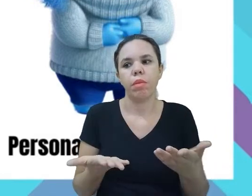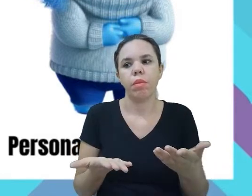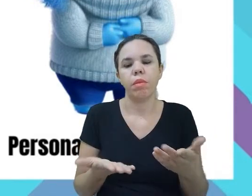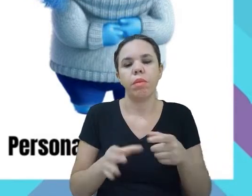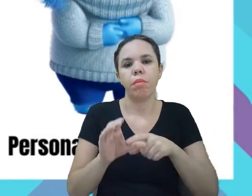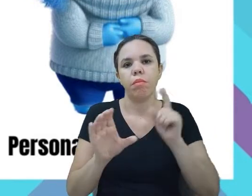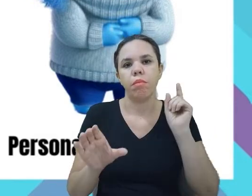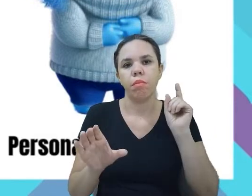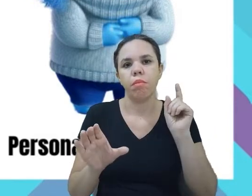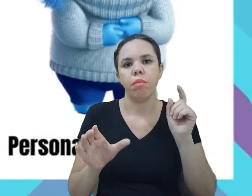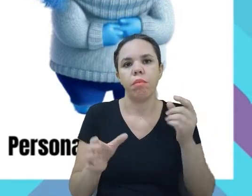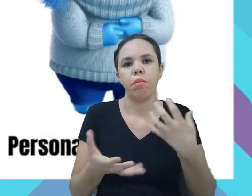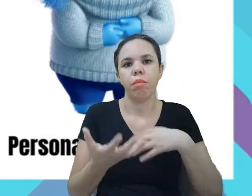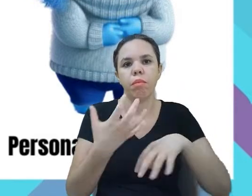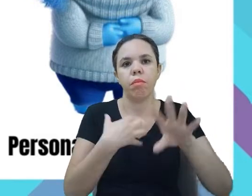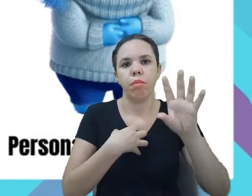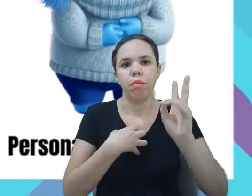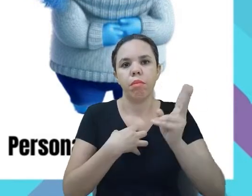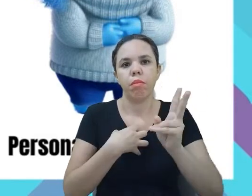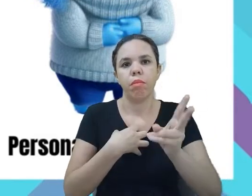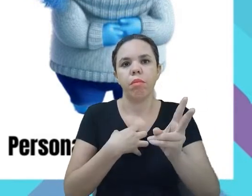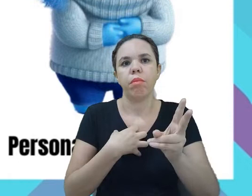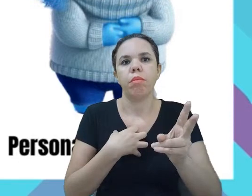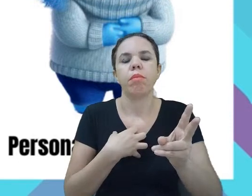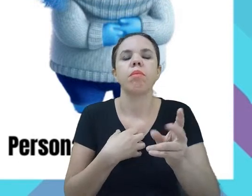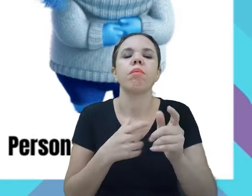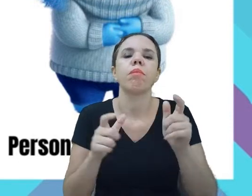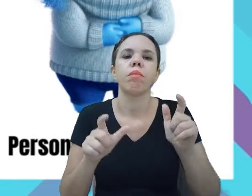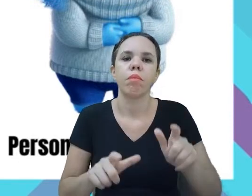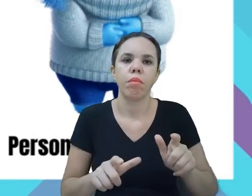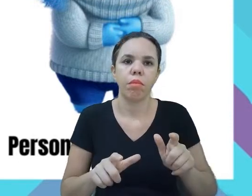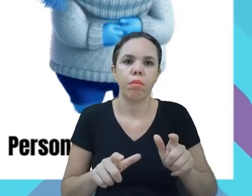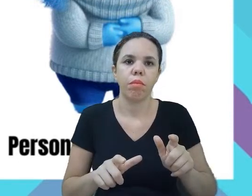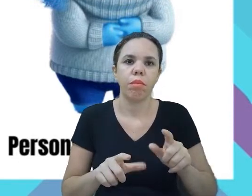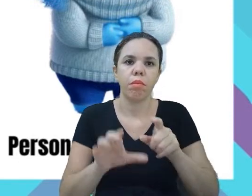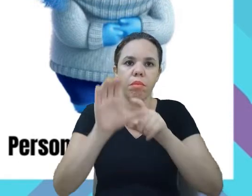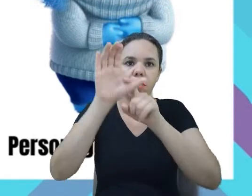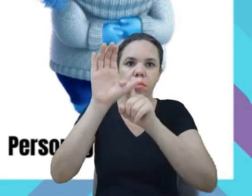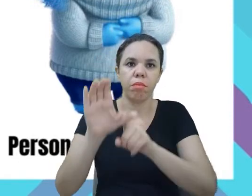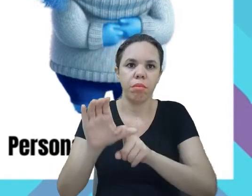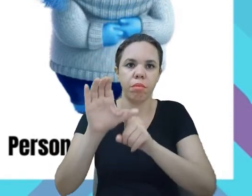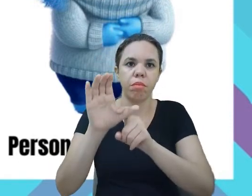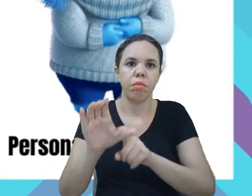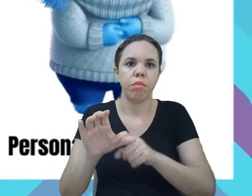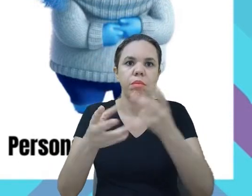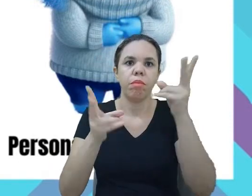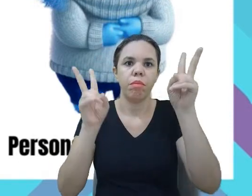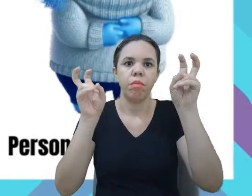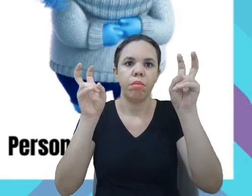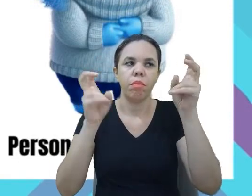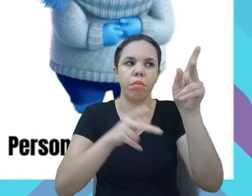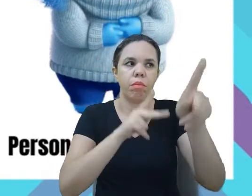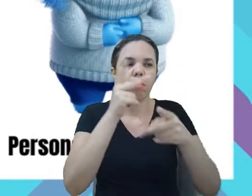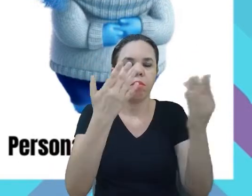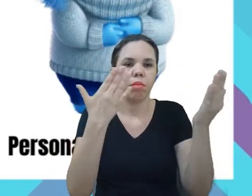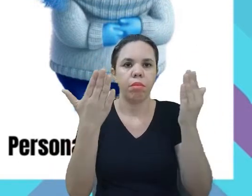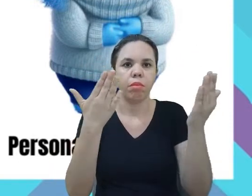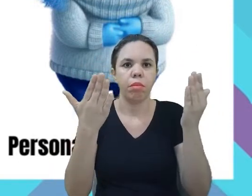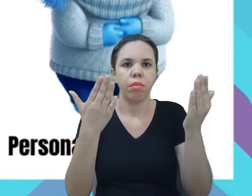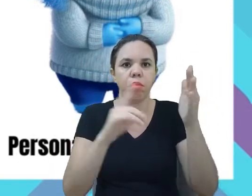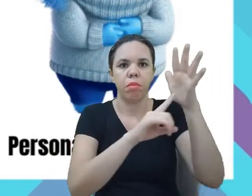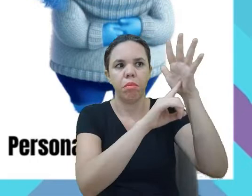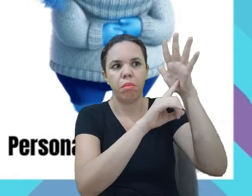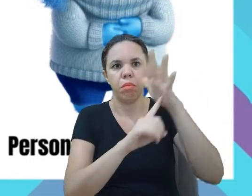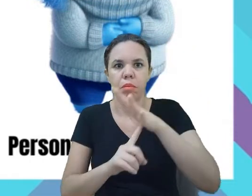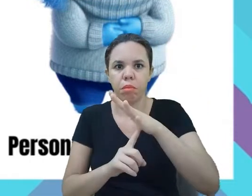necessidades de forma autônoma, se colocando constantemente em uma condição de dependência em relação aos